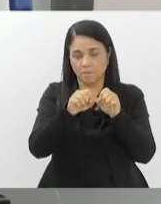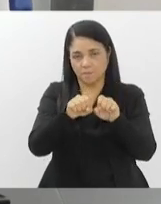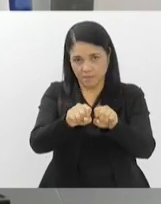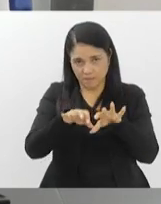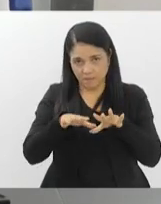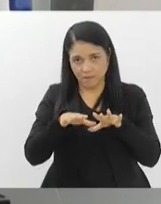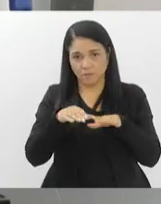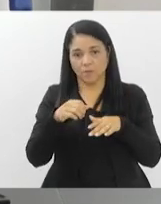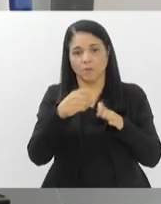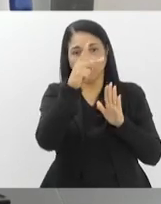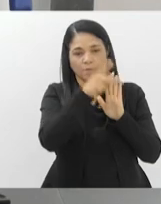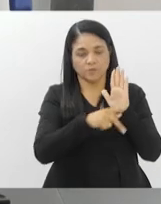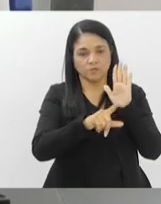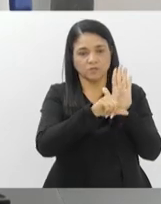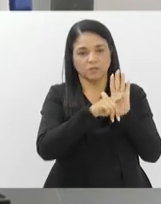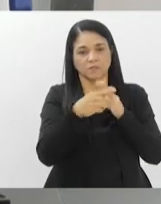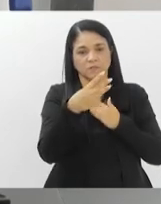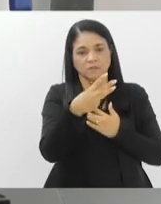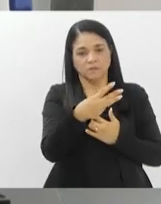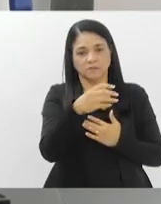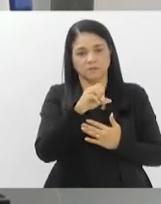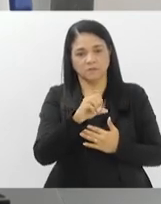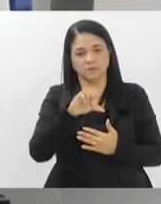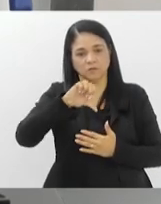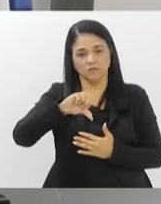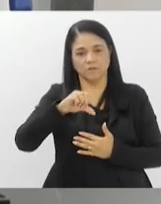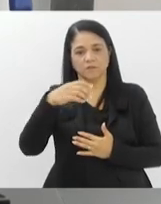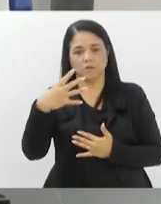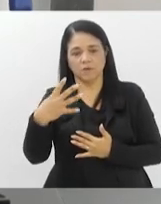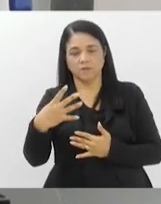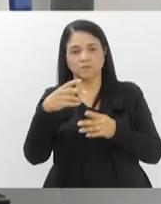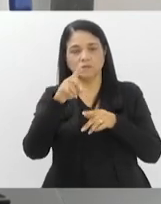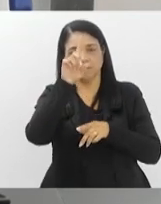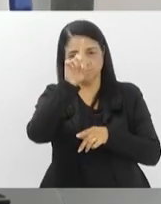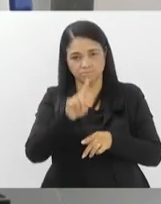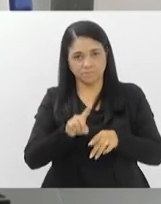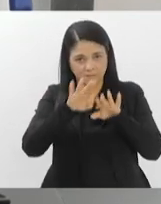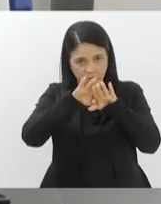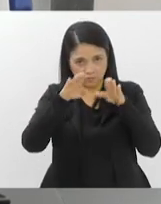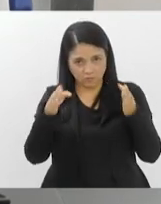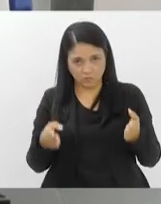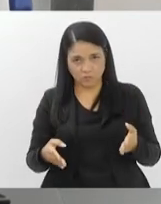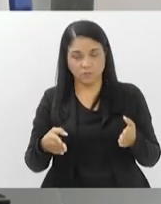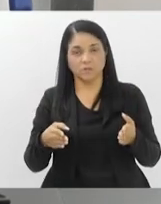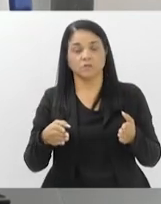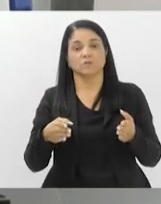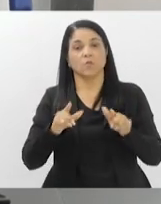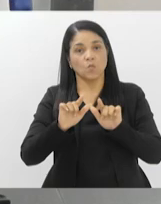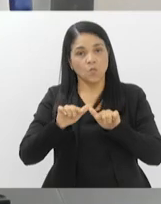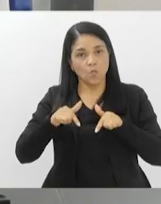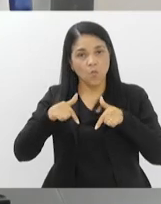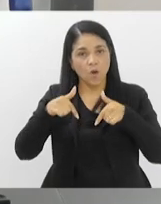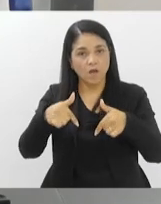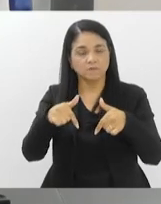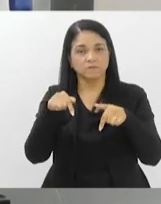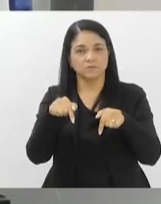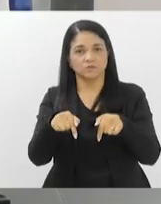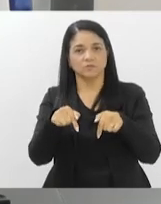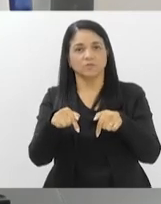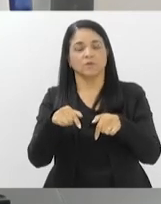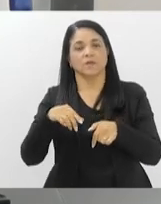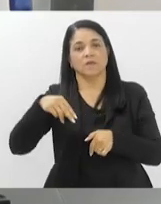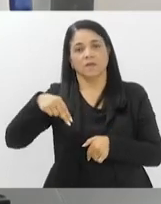lei 3094 de 2024, de autoria da mesa diretora, que altera dispositivos dos atos NDMD